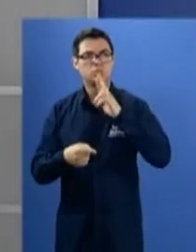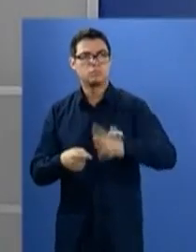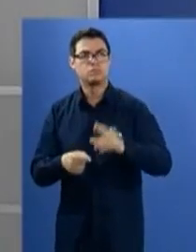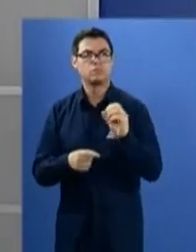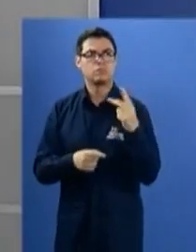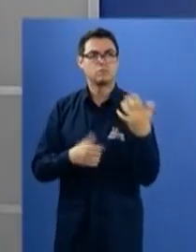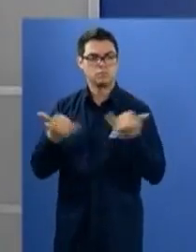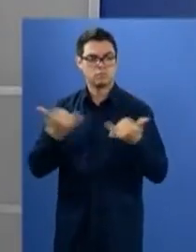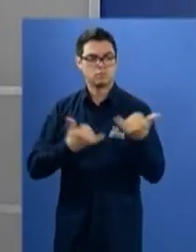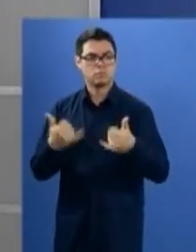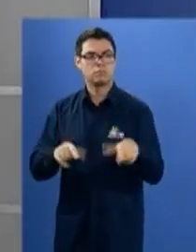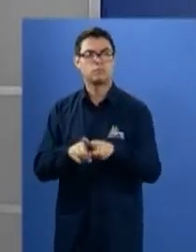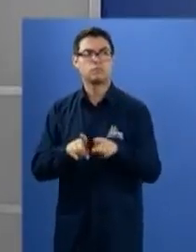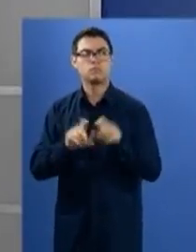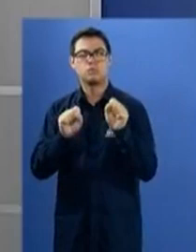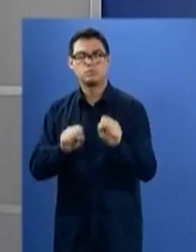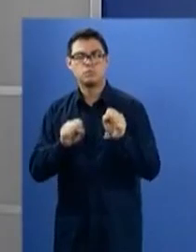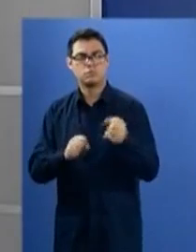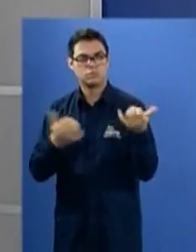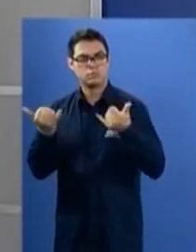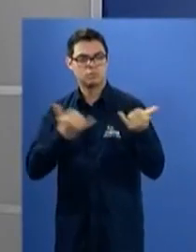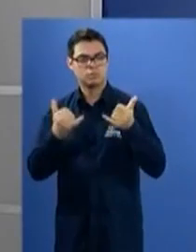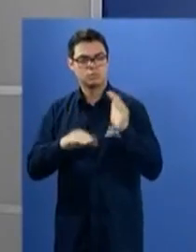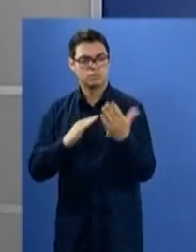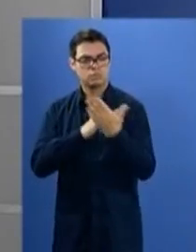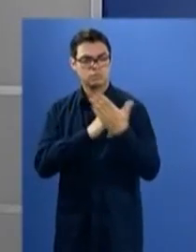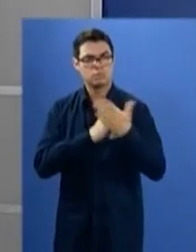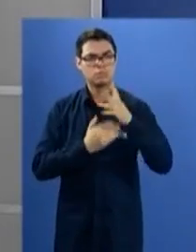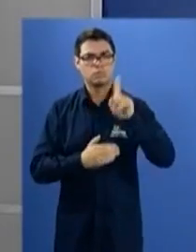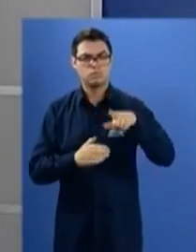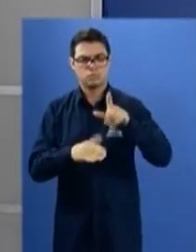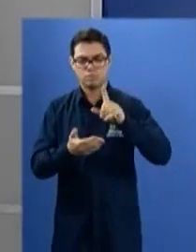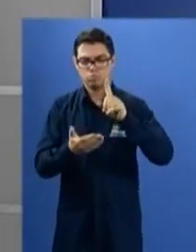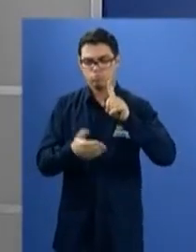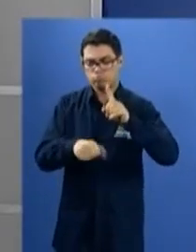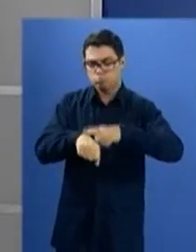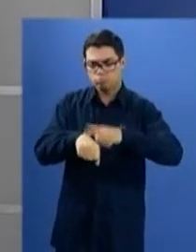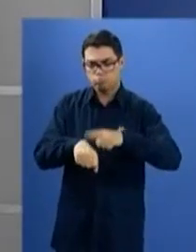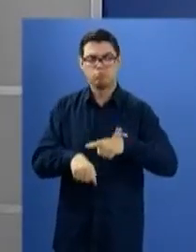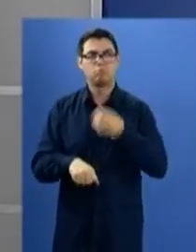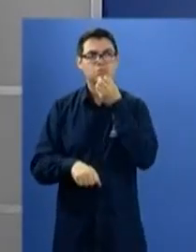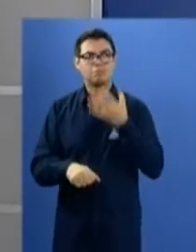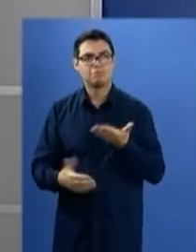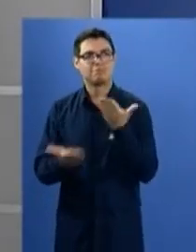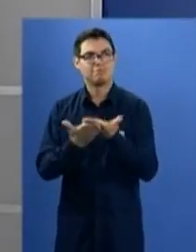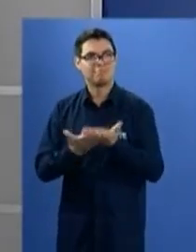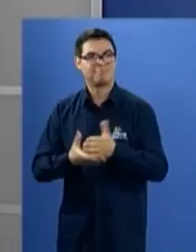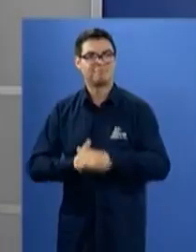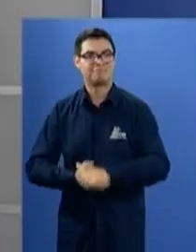de informações podemos ter a partir de uma tomada de tempo. Bons estudos!